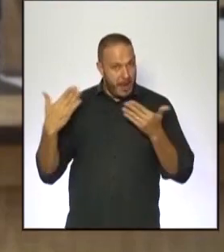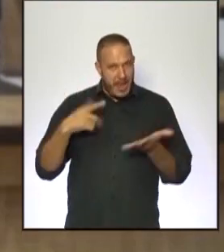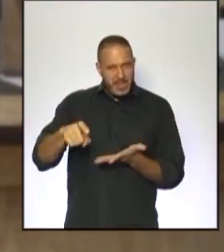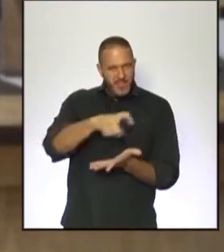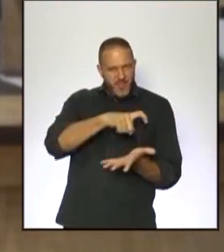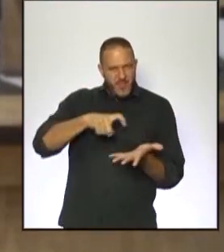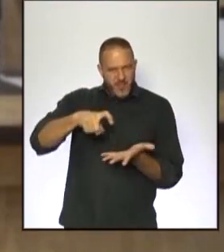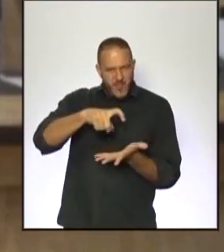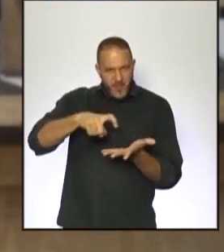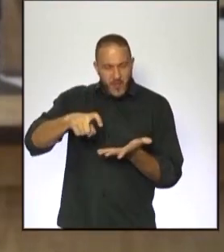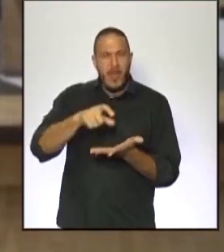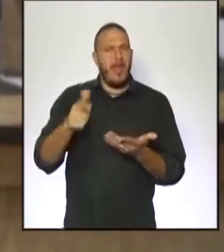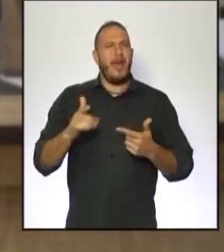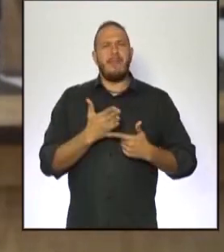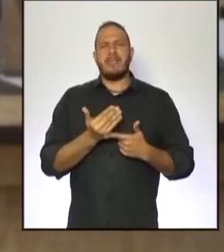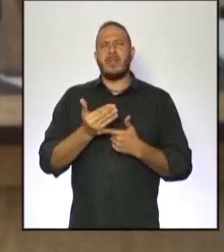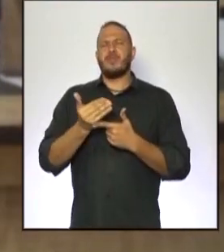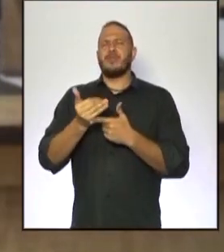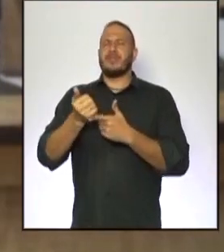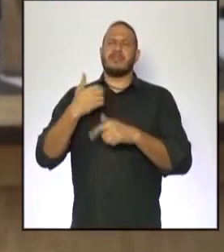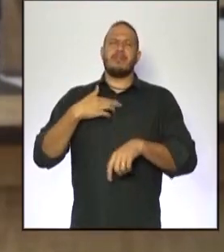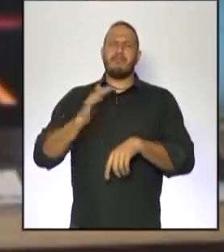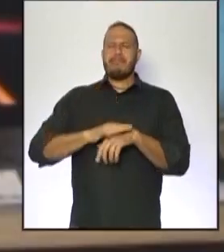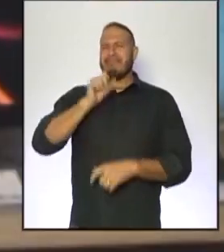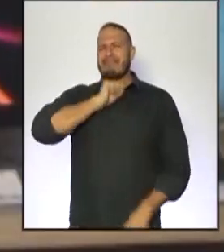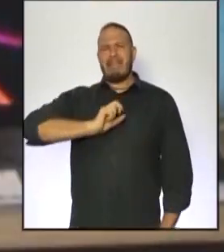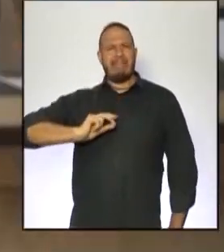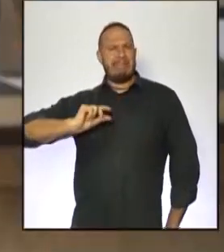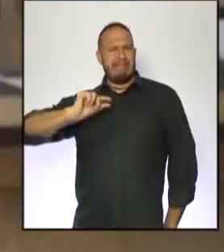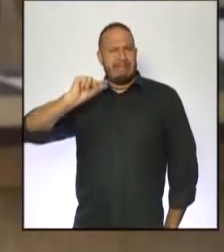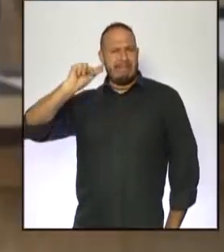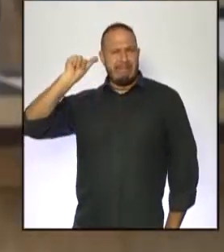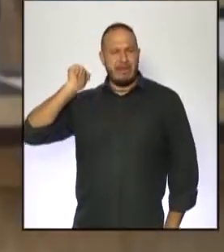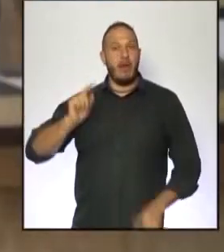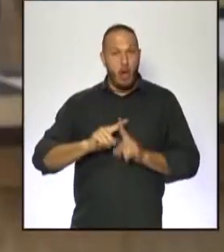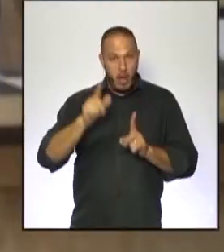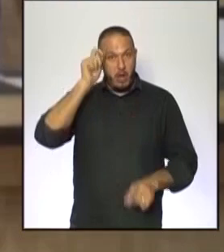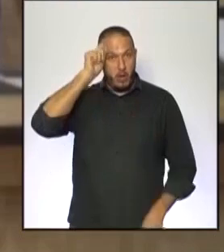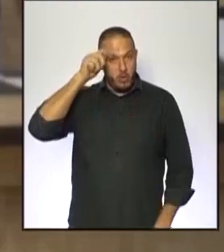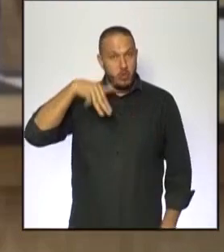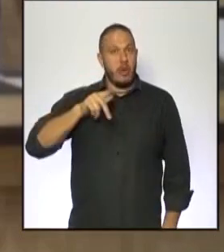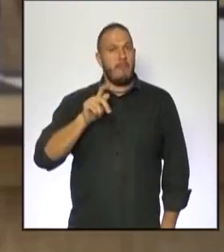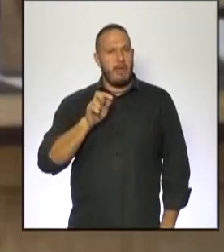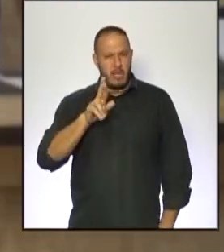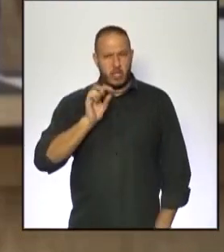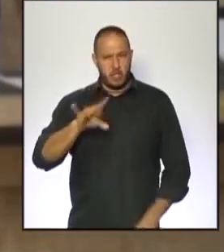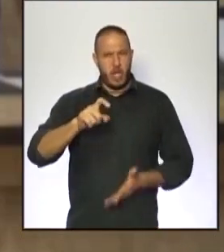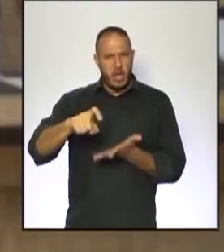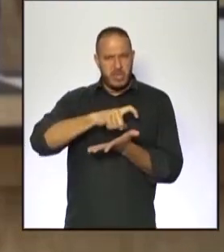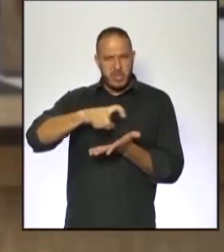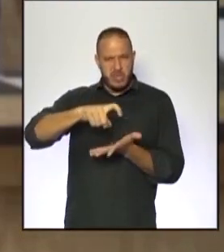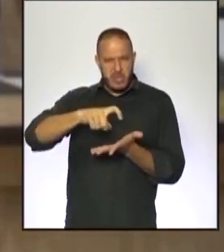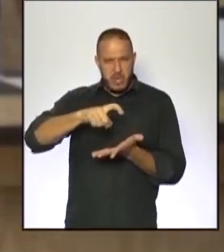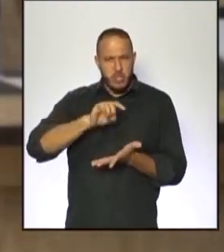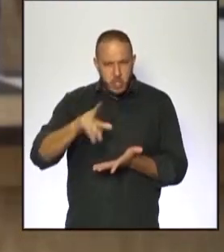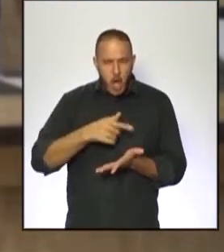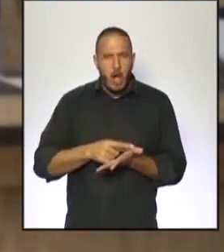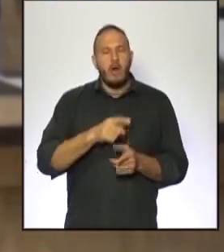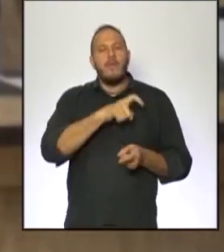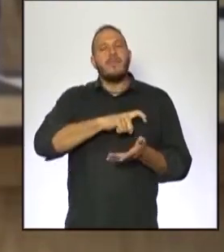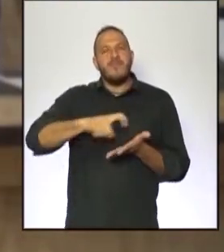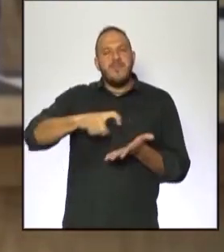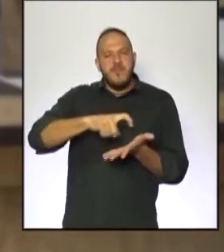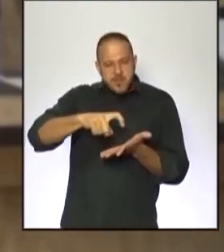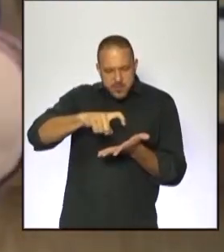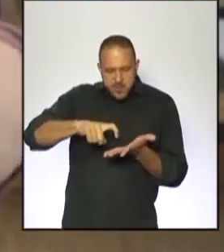é uma tecnologia, assim, muito antiga. E olha, cultura maker não é só impressora 3D e cortadora